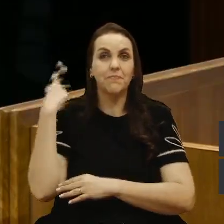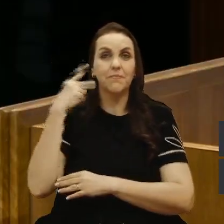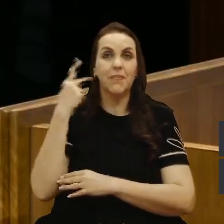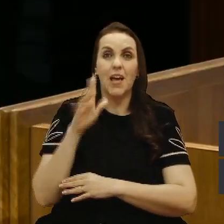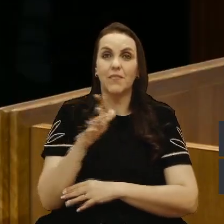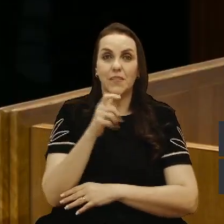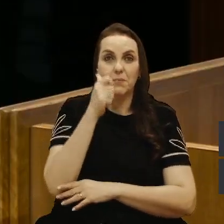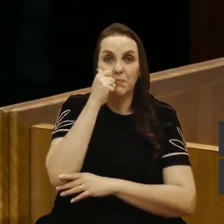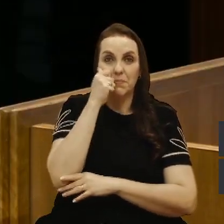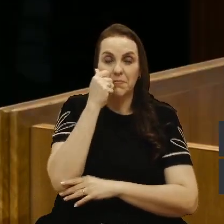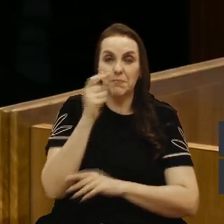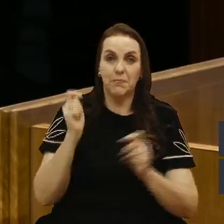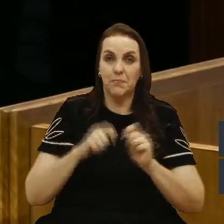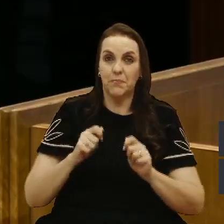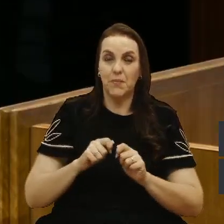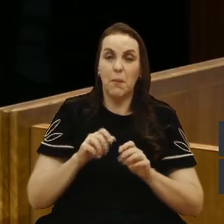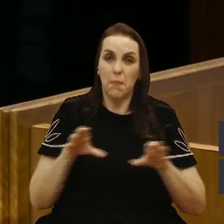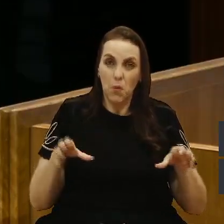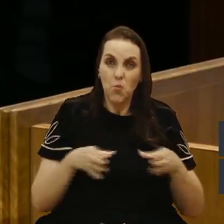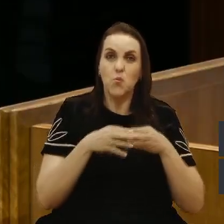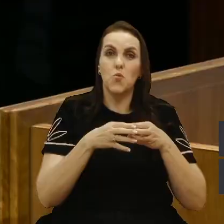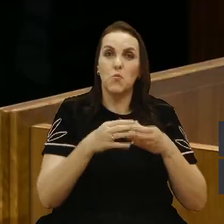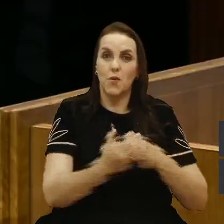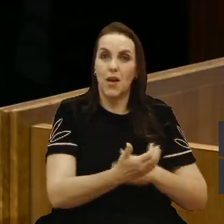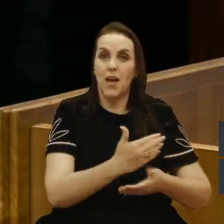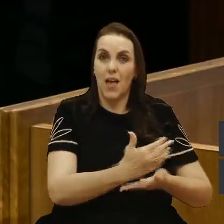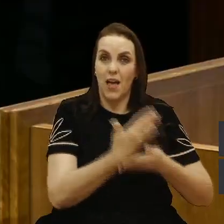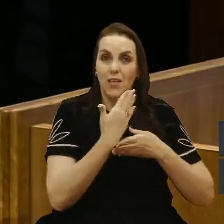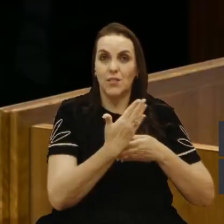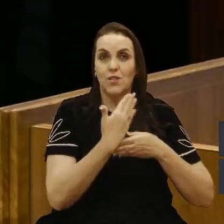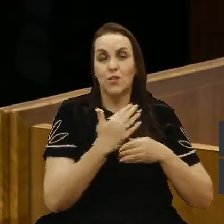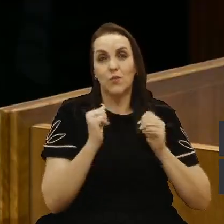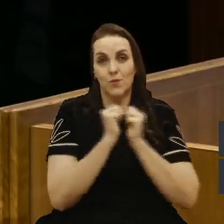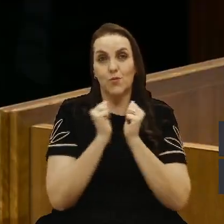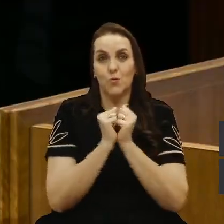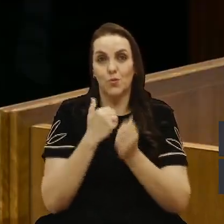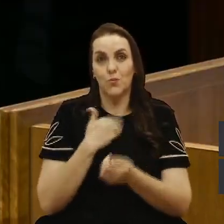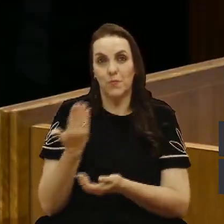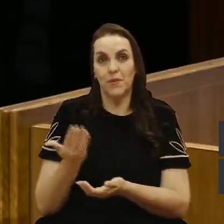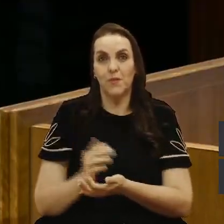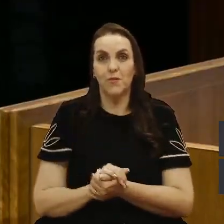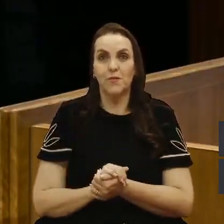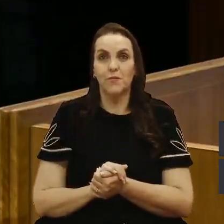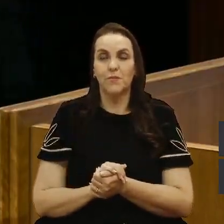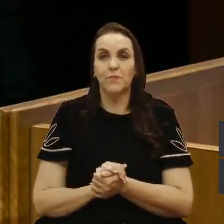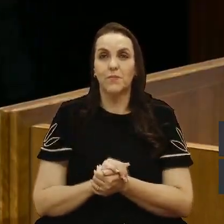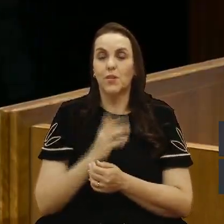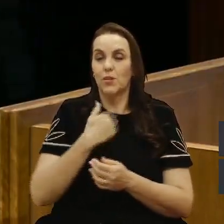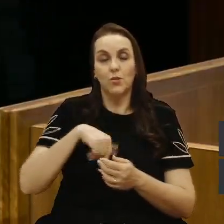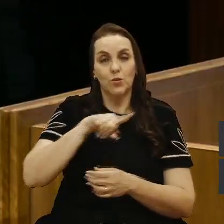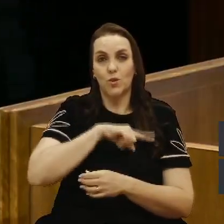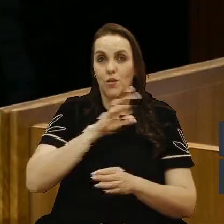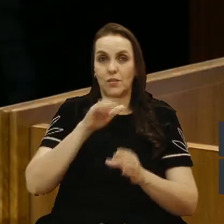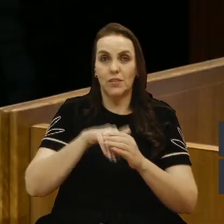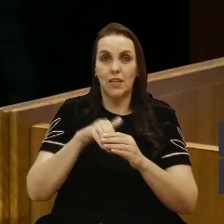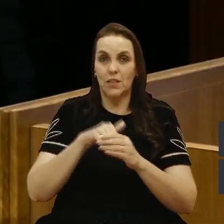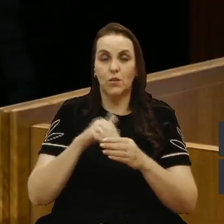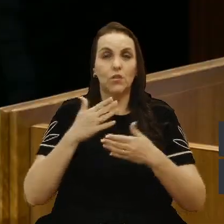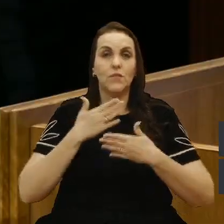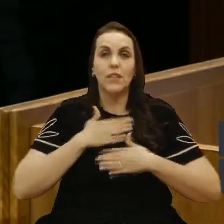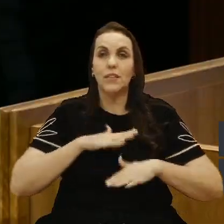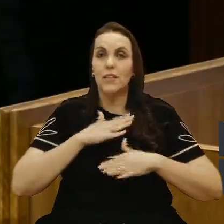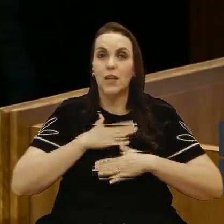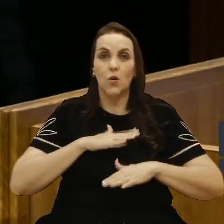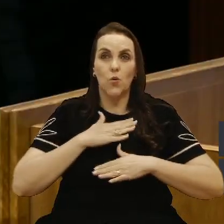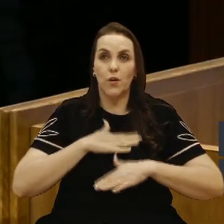possível, mas contei com o meu time de assessoria que irão comigo. E, nesse sentido, os nossos eleitores fiquem muito